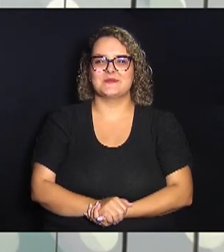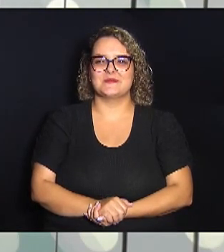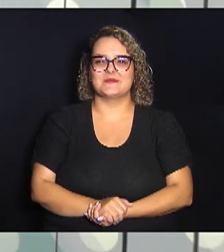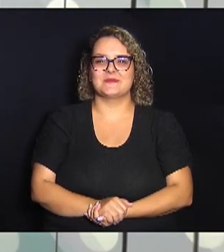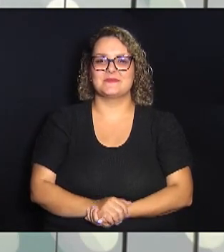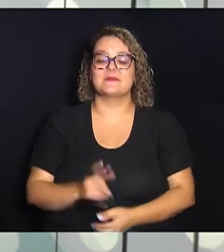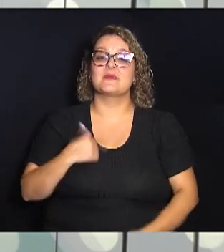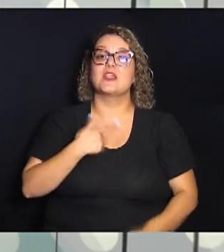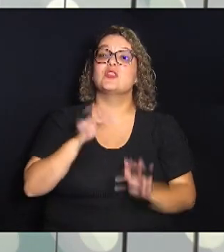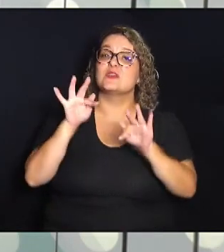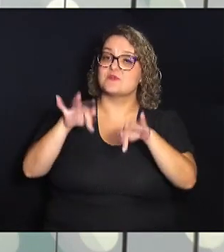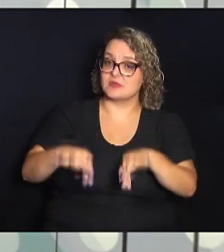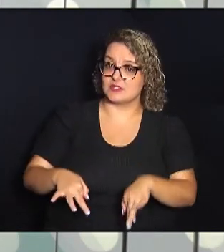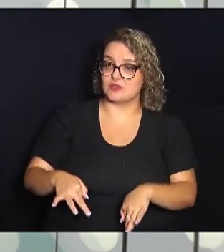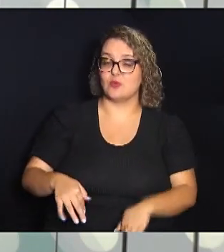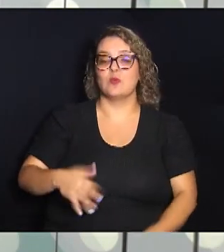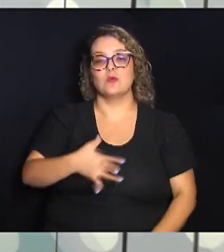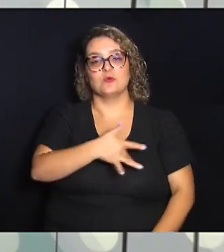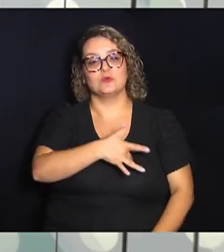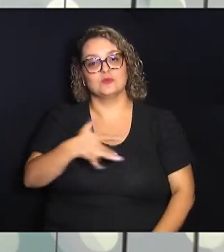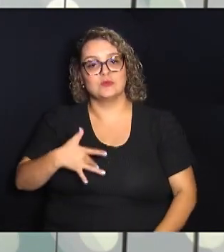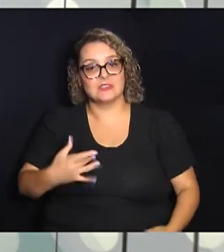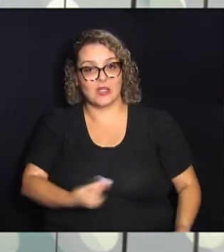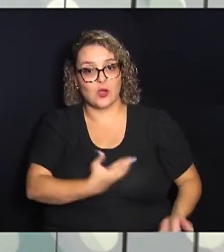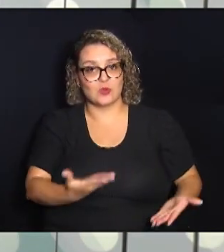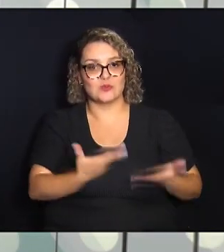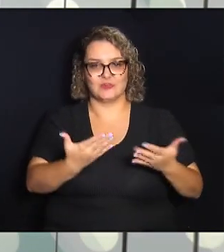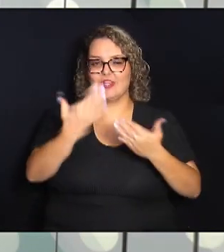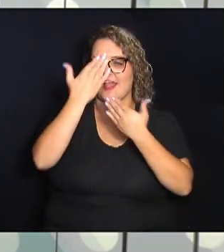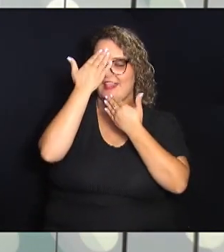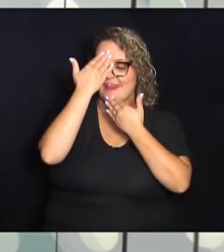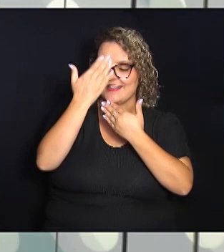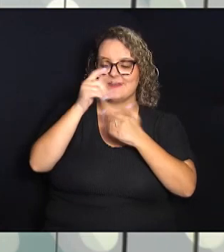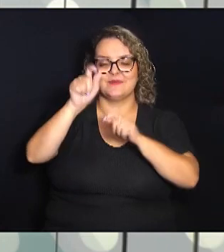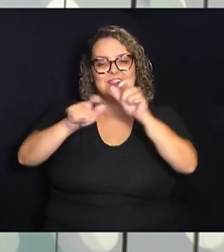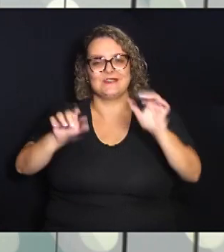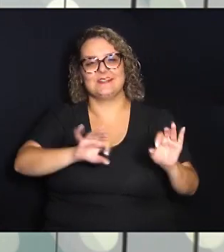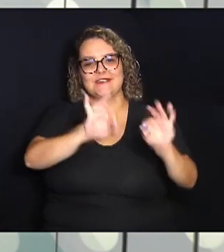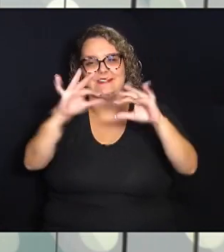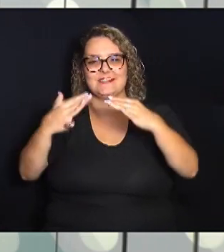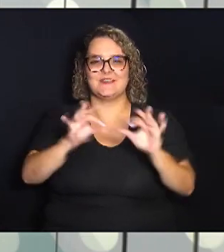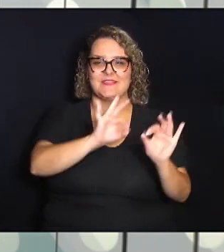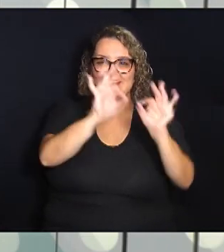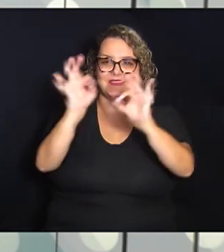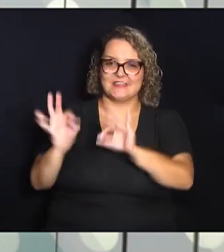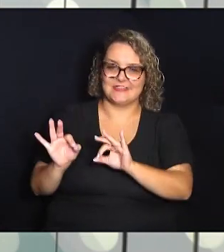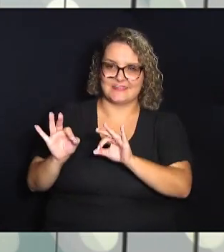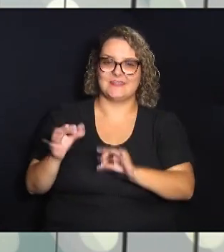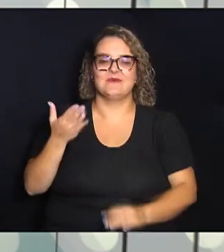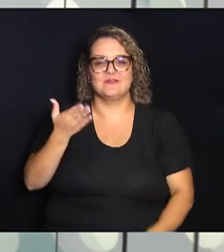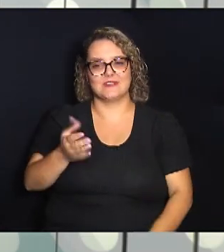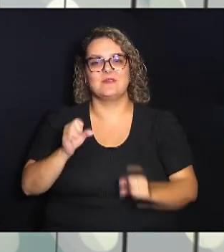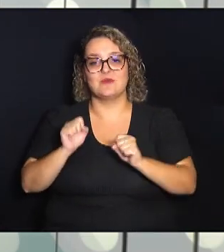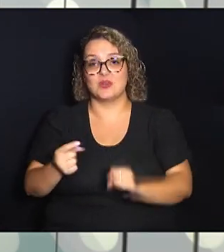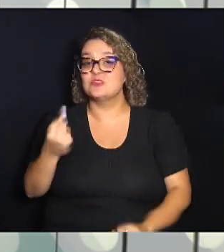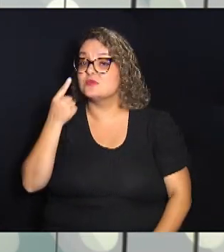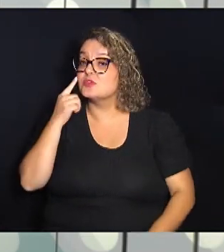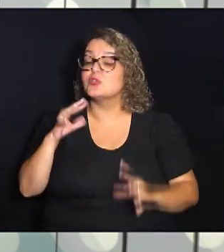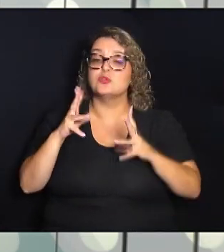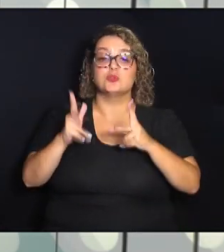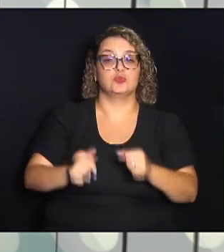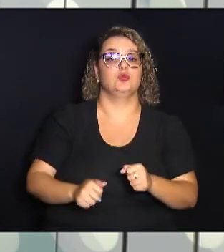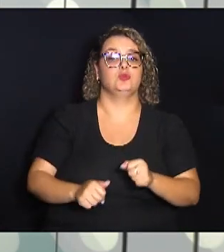Estamos encerrando então mais um Saúde à Vida. Eu agradeço o pessoal de casa pela companhia. Você pode conferir todos os